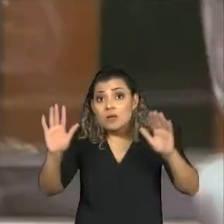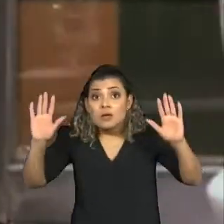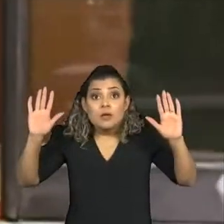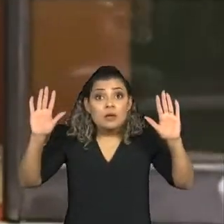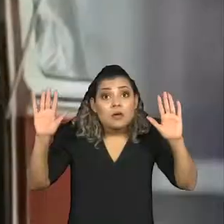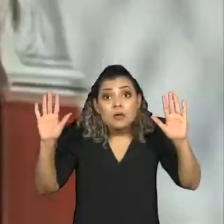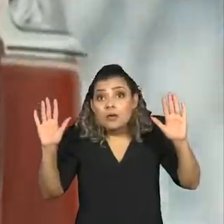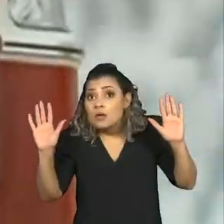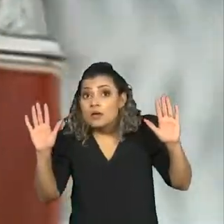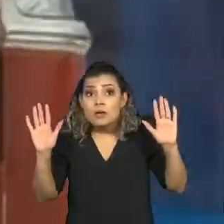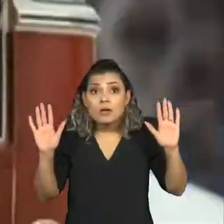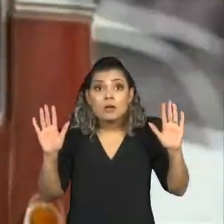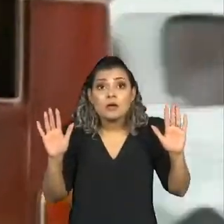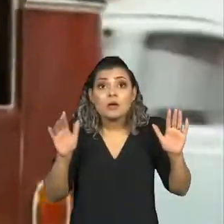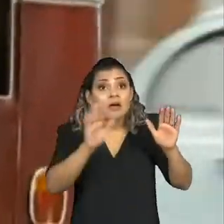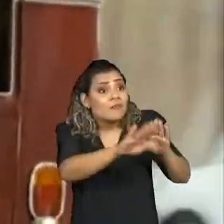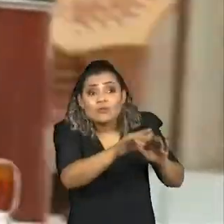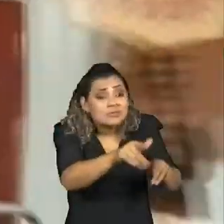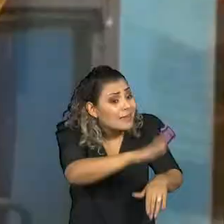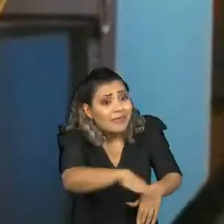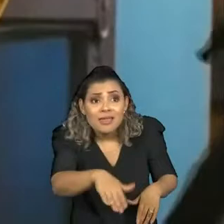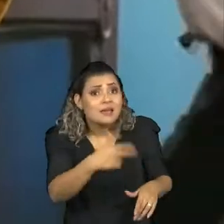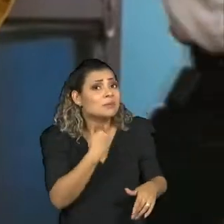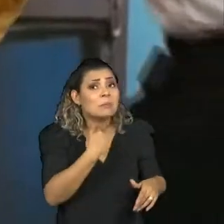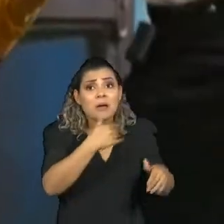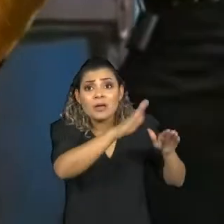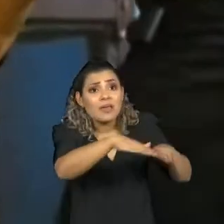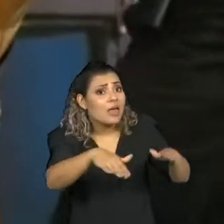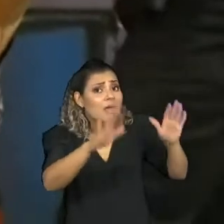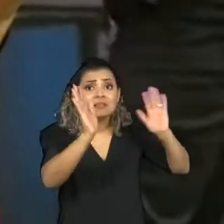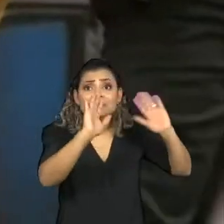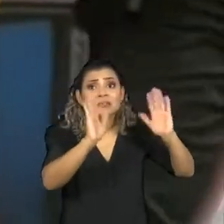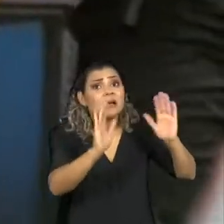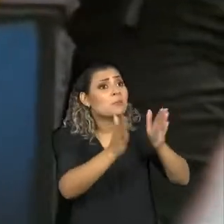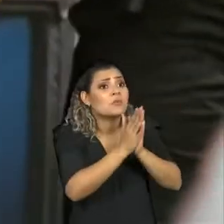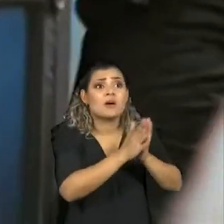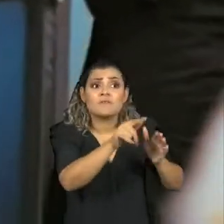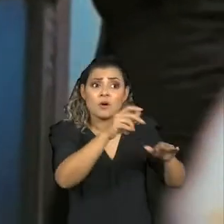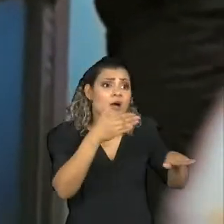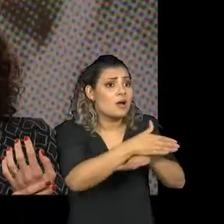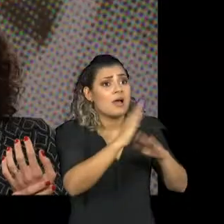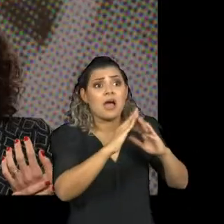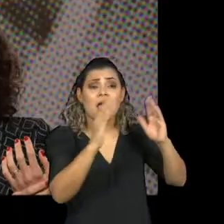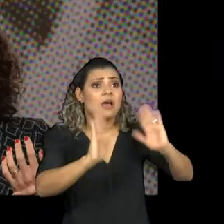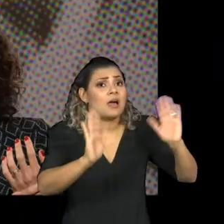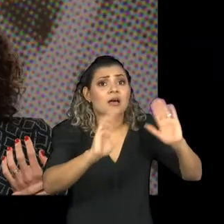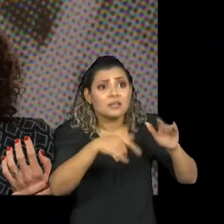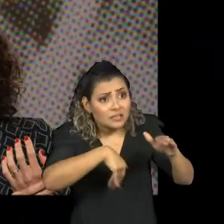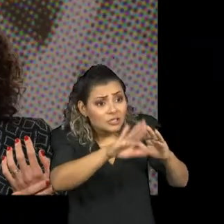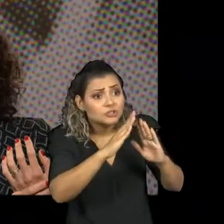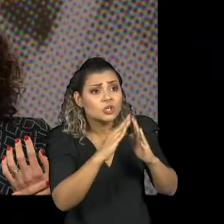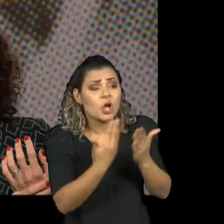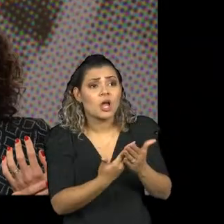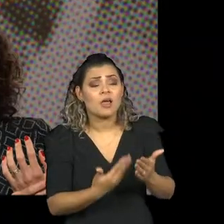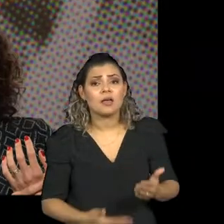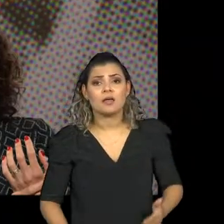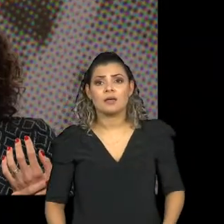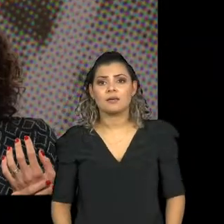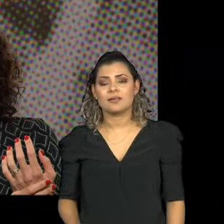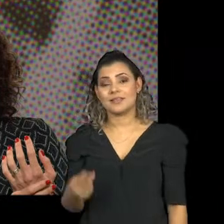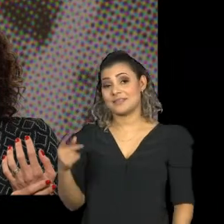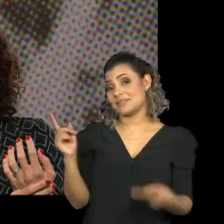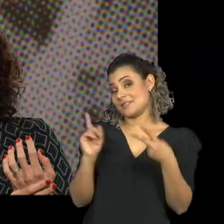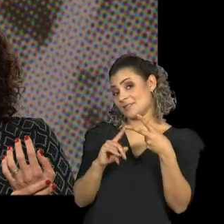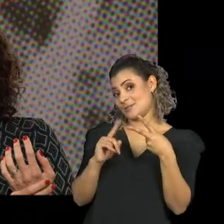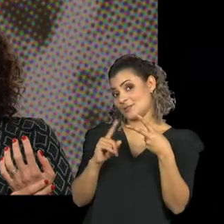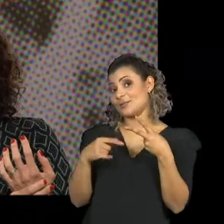meu filho? Você é de menor! Eles vão levar você pra FEBEM! Lá você vai ter casa, comida e escola! E a segunda coisa